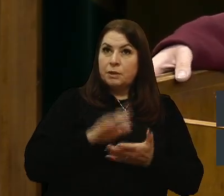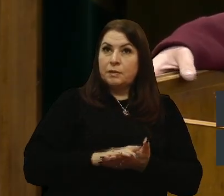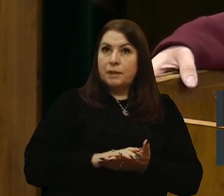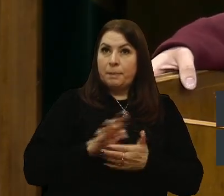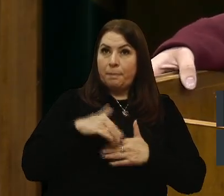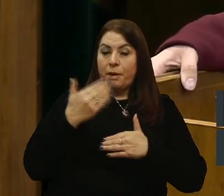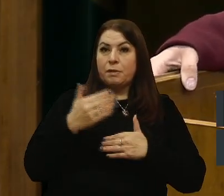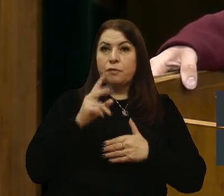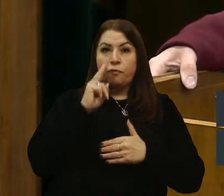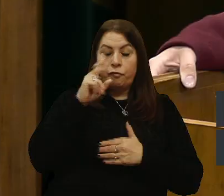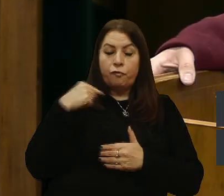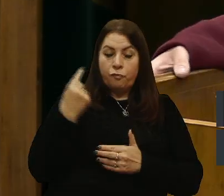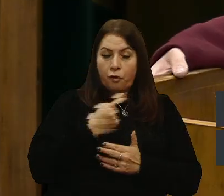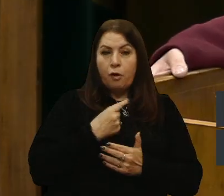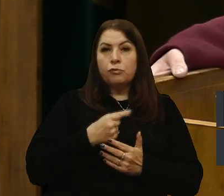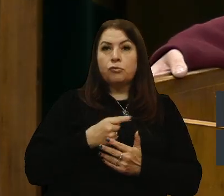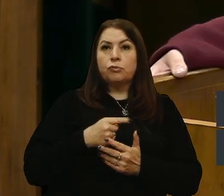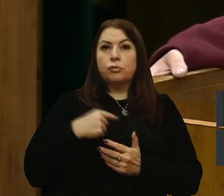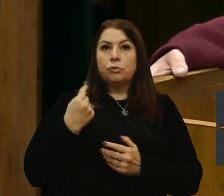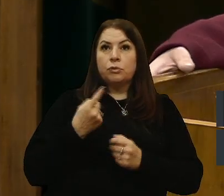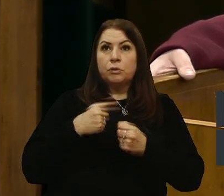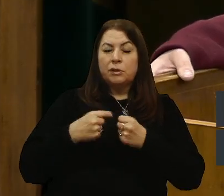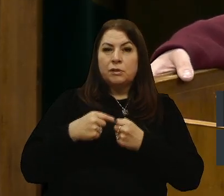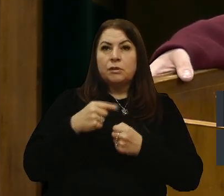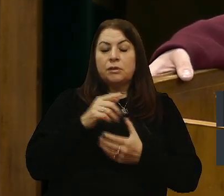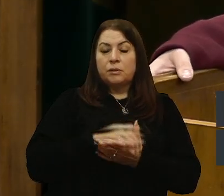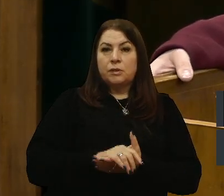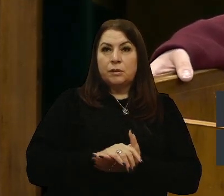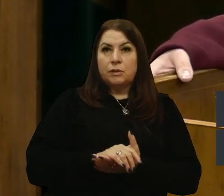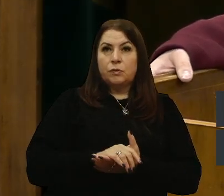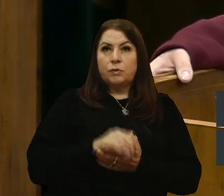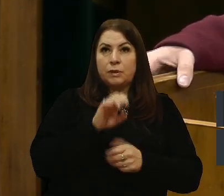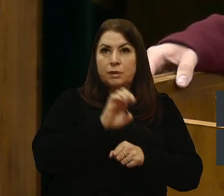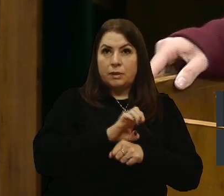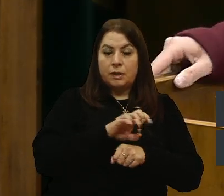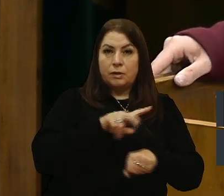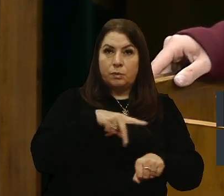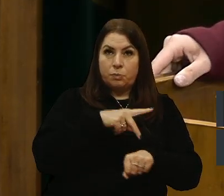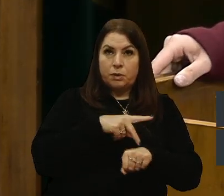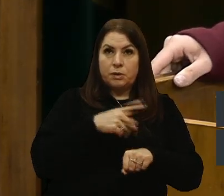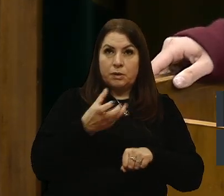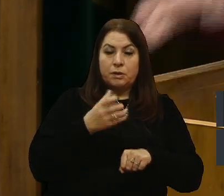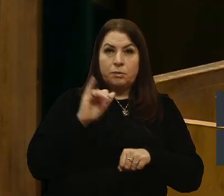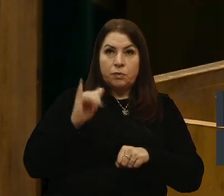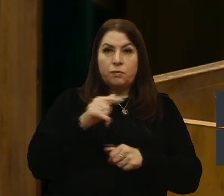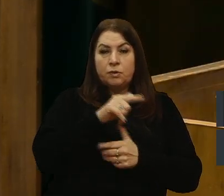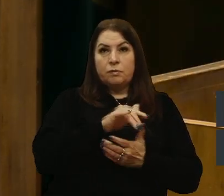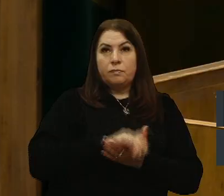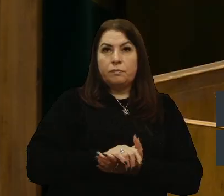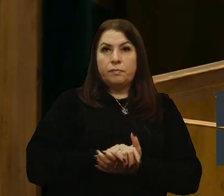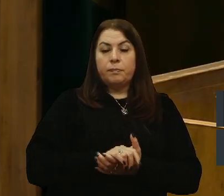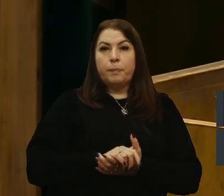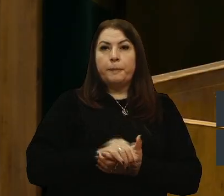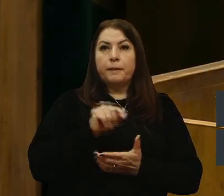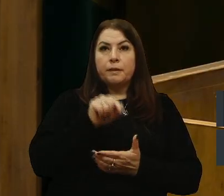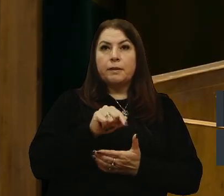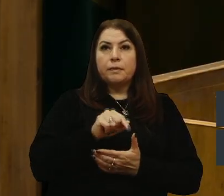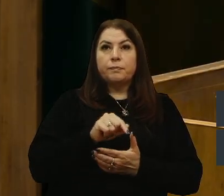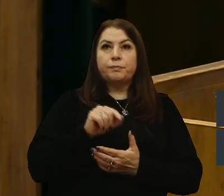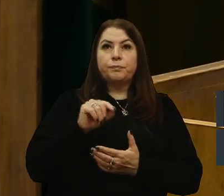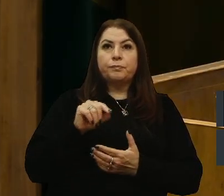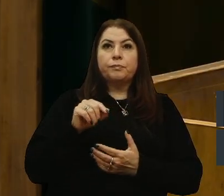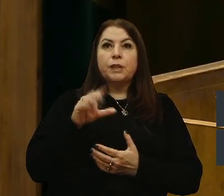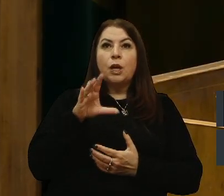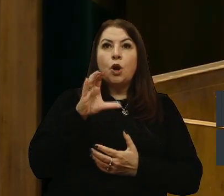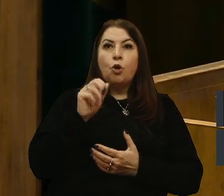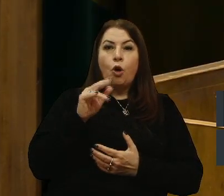cada vez mais forte na nossa cidade, no nosso estado, no nosso país. E eu queria aproveitar, estamos aqui em clima de Copa do